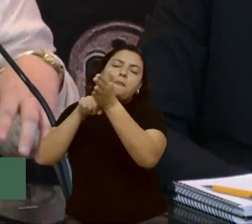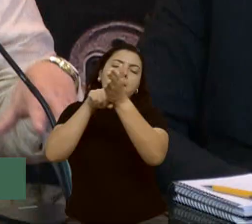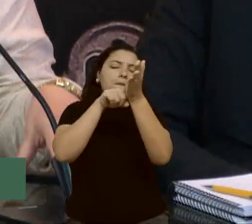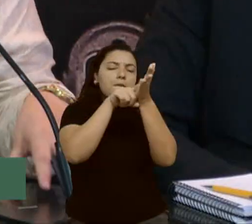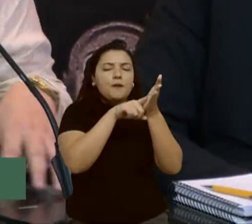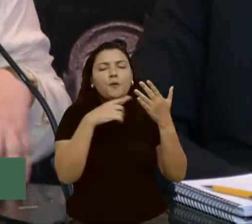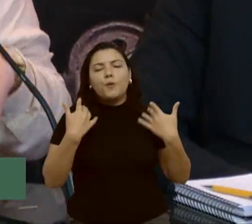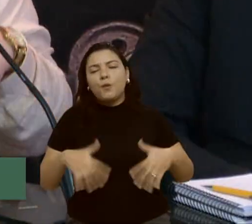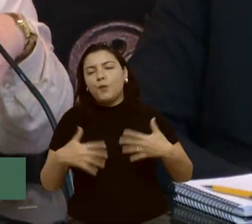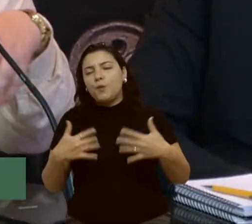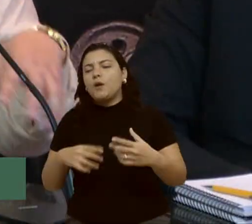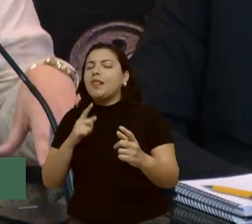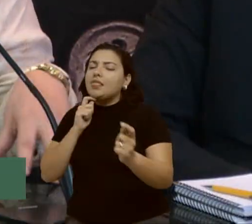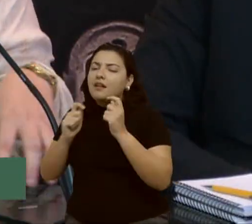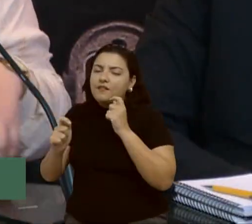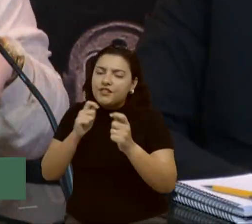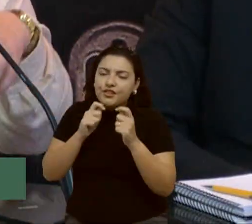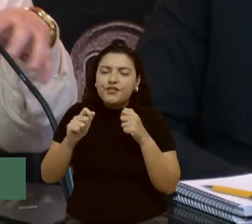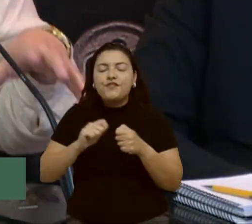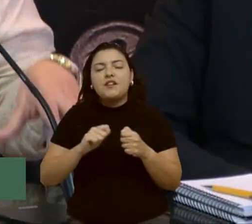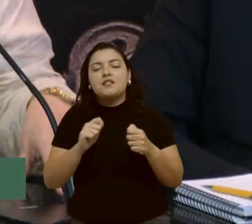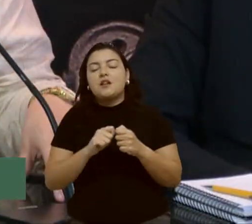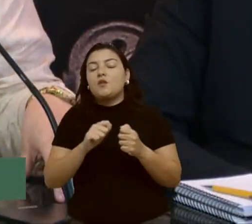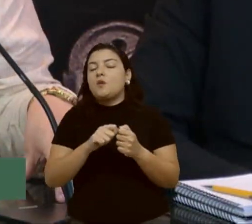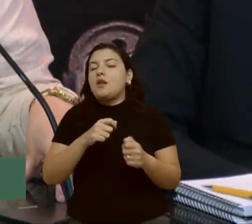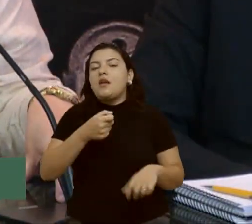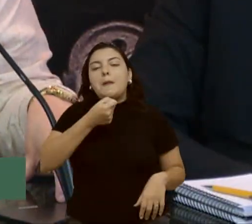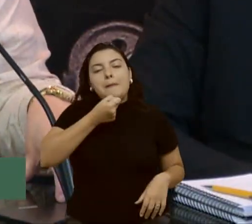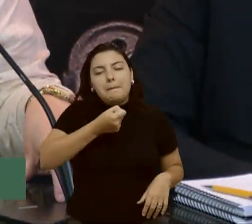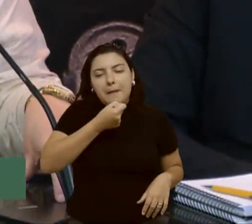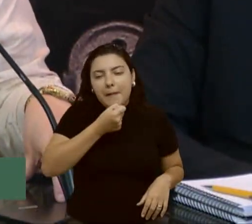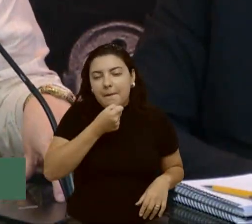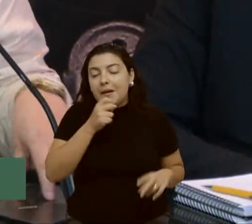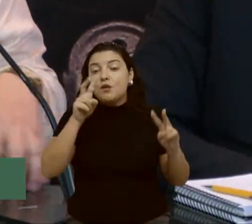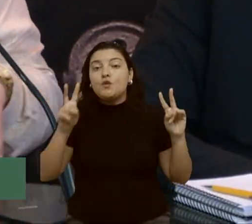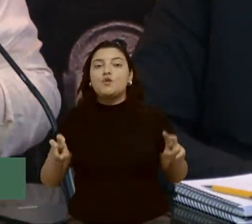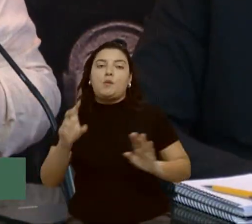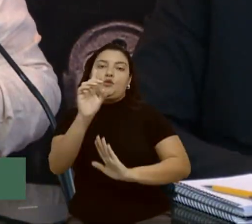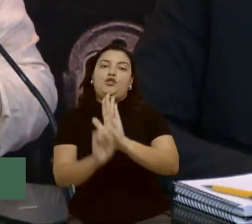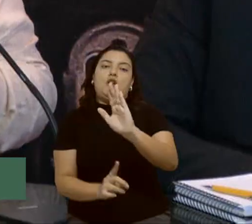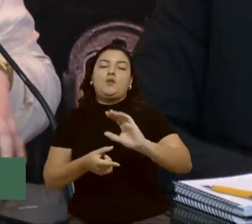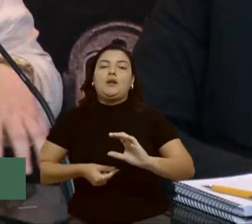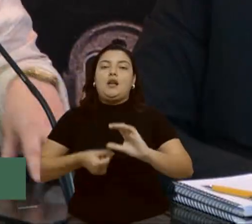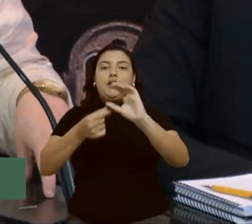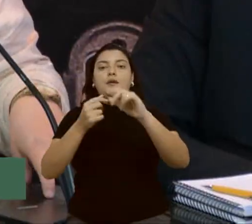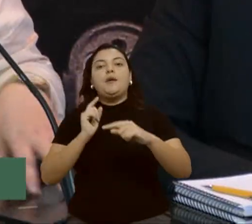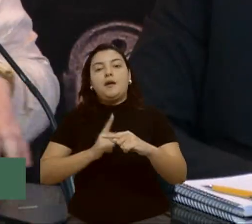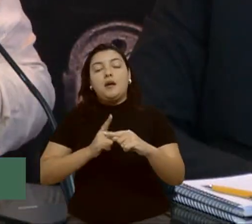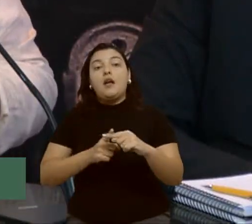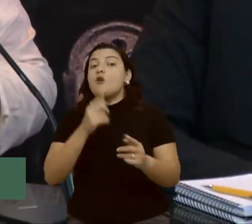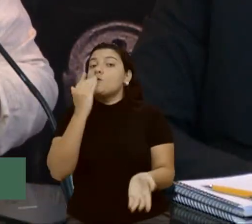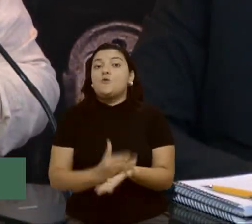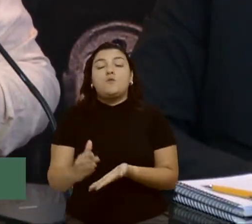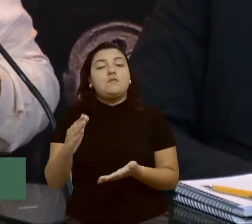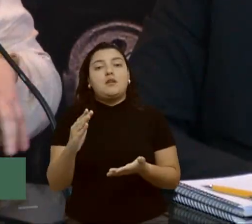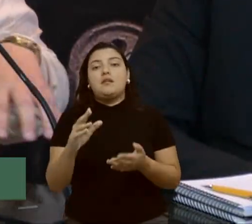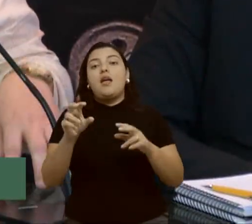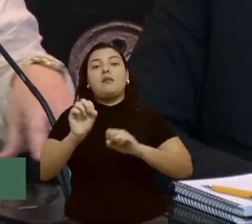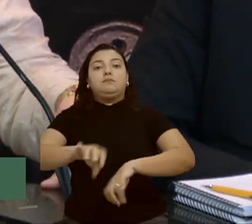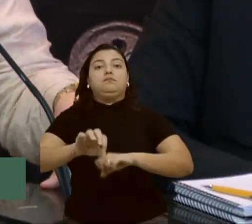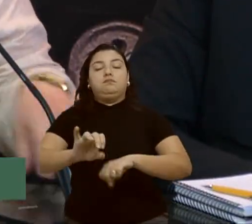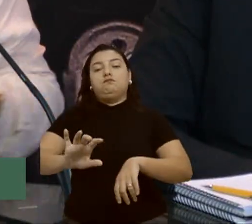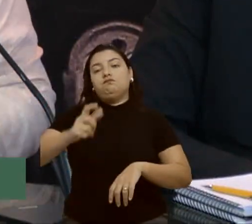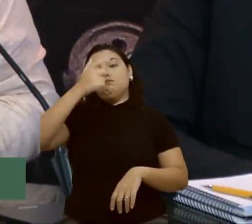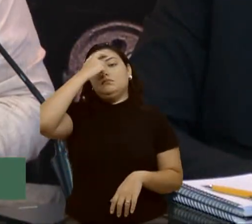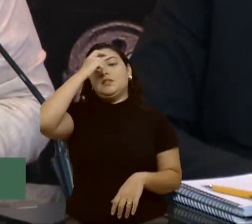também, dando entrevistas, fazendo reportagem com relação aos direitos dos consumidores, porque é o pontapé inicial, a educação, né? O